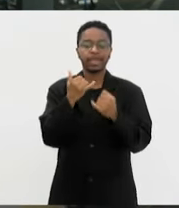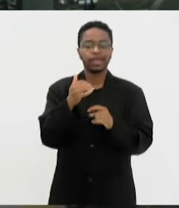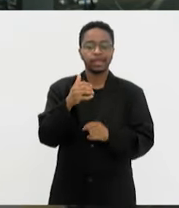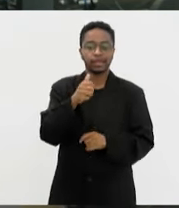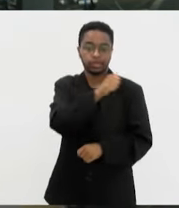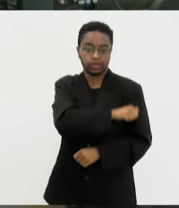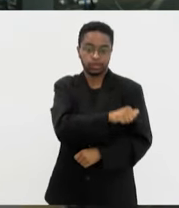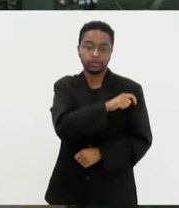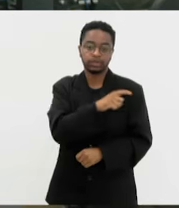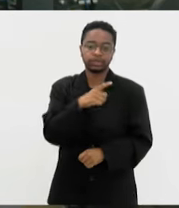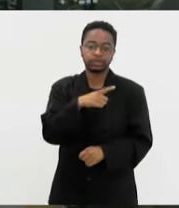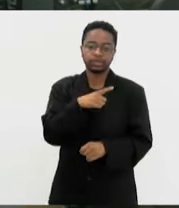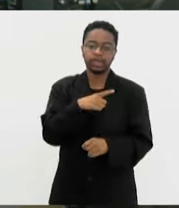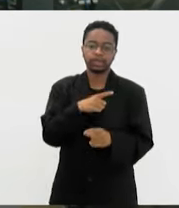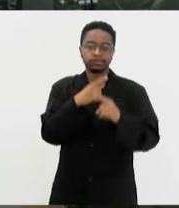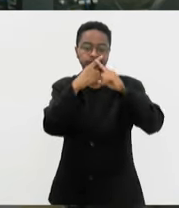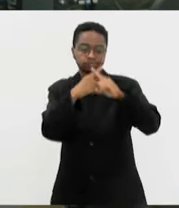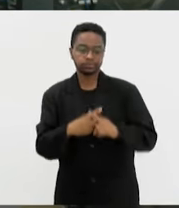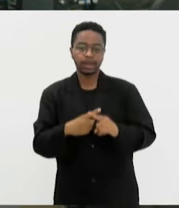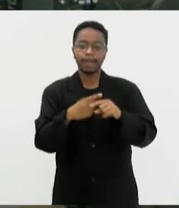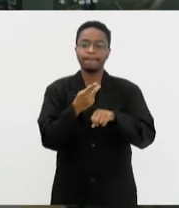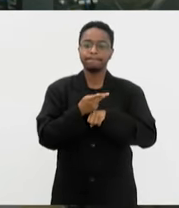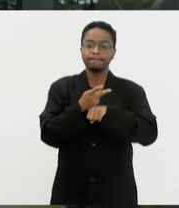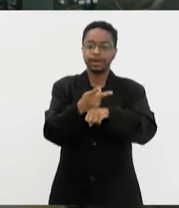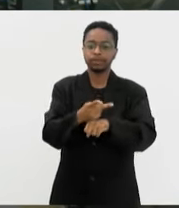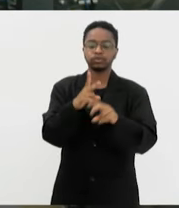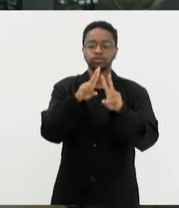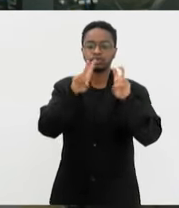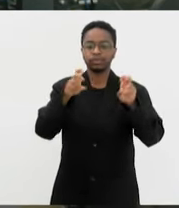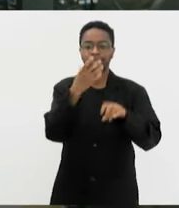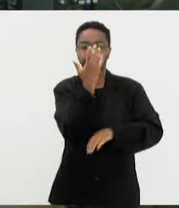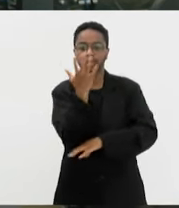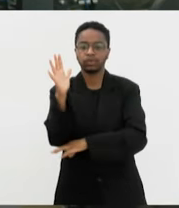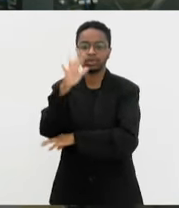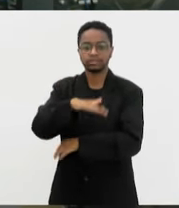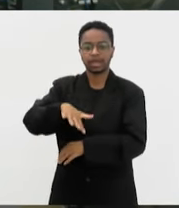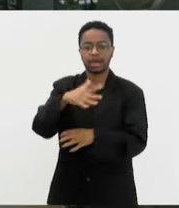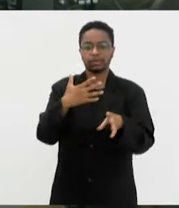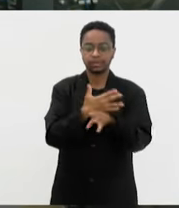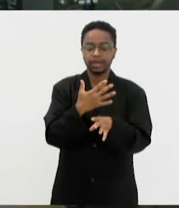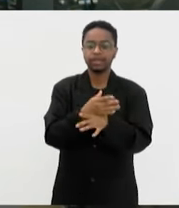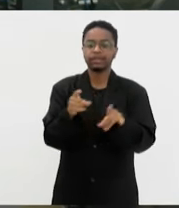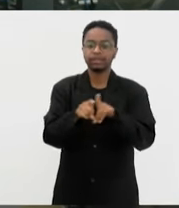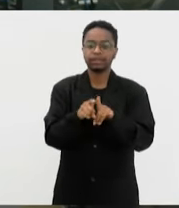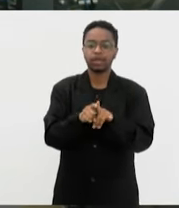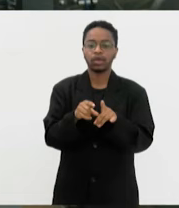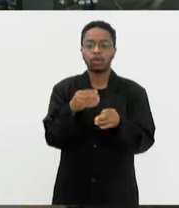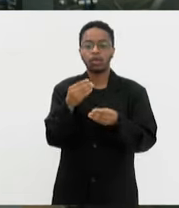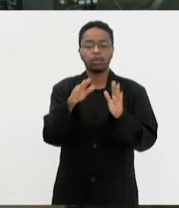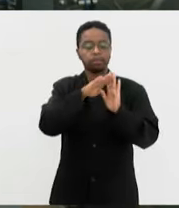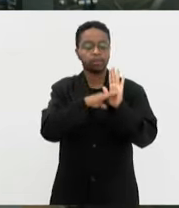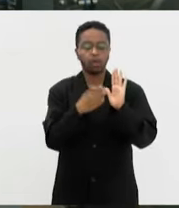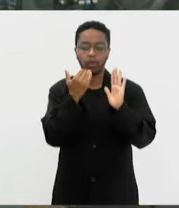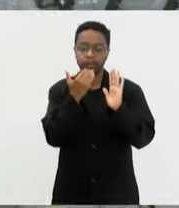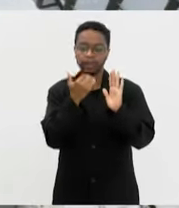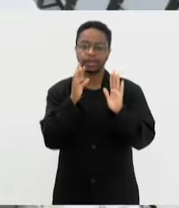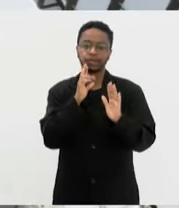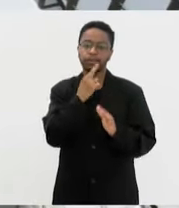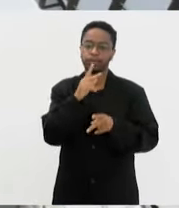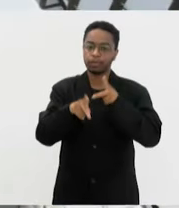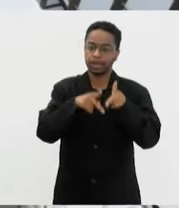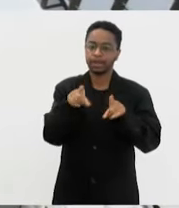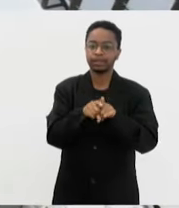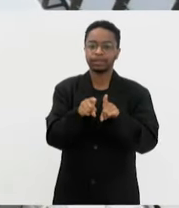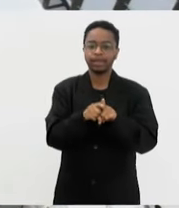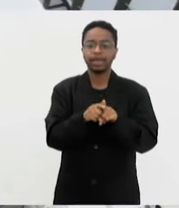nos Ambientes Urbanos, cardápio especial nos restaurantes populares e um encontro de carros antigos que vai tirar o seu fôlego.